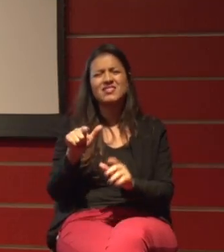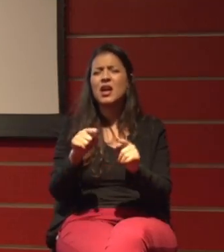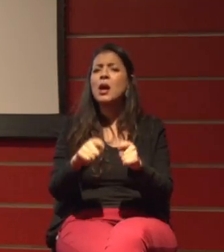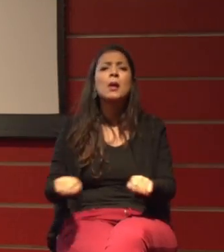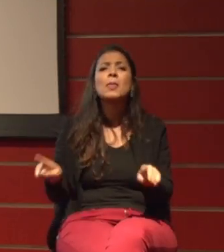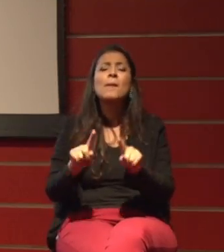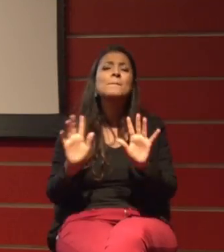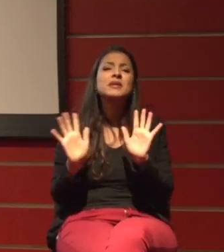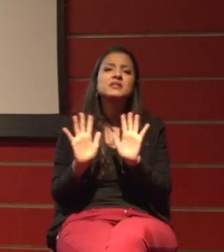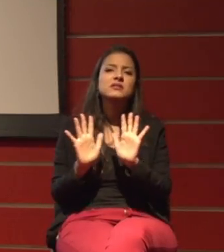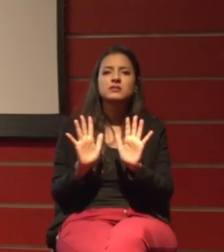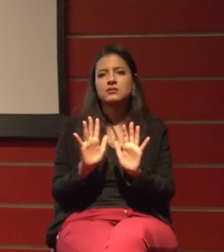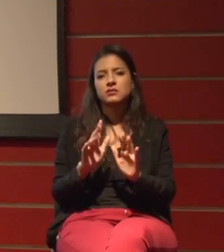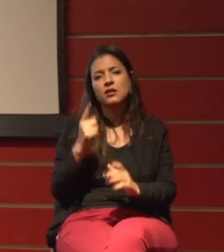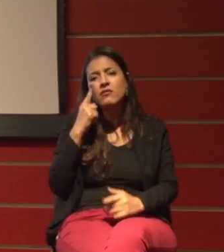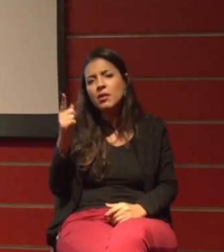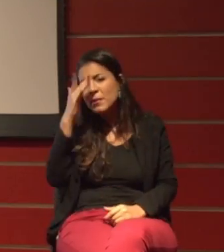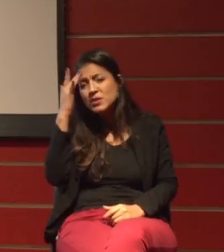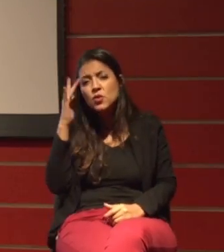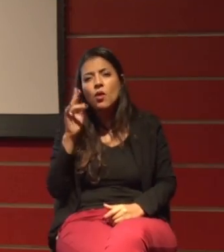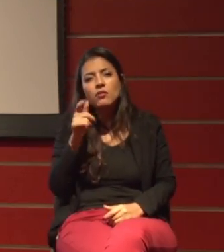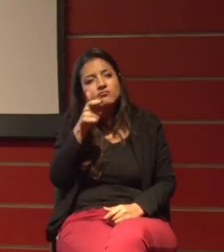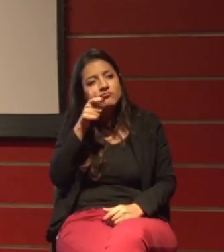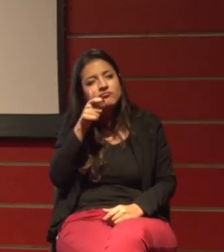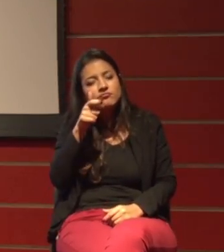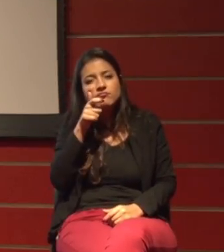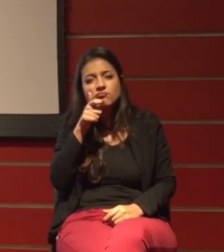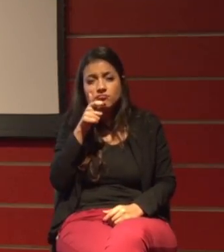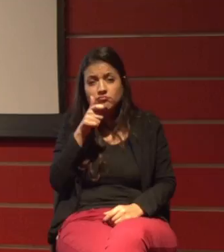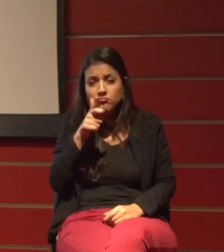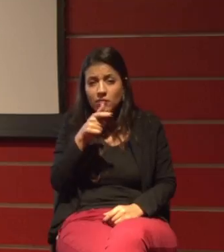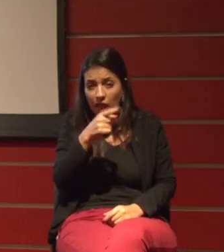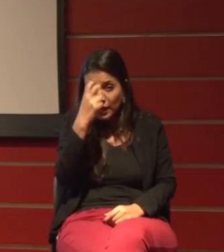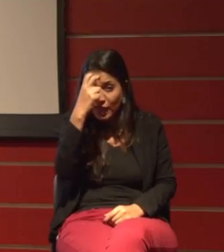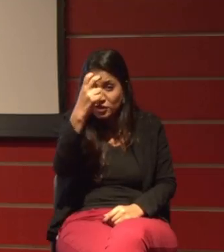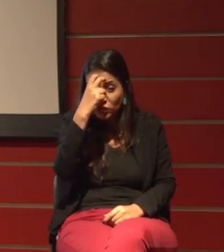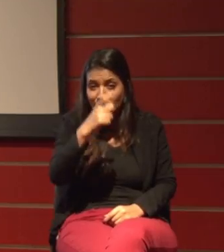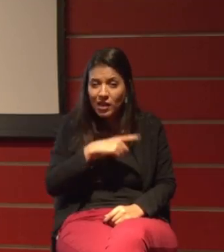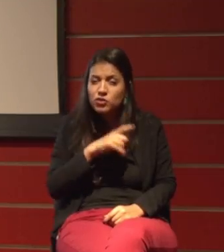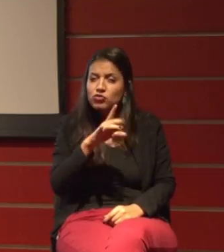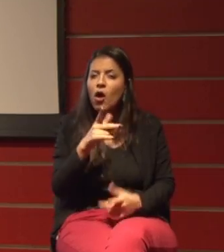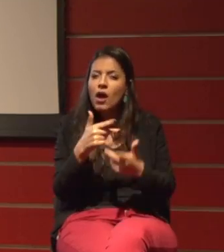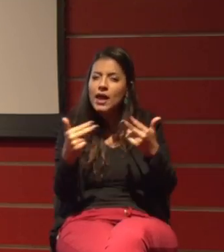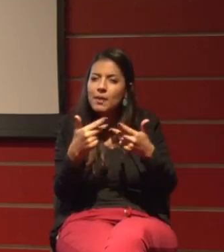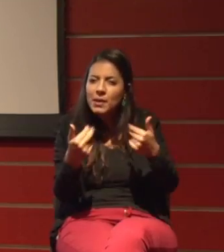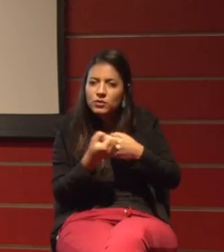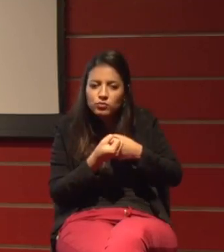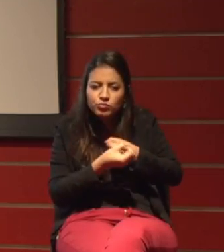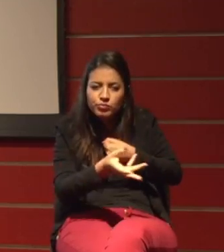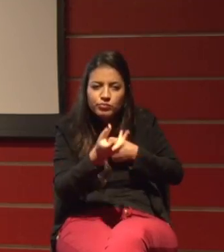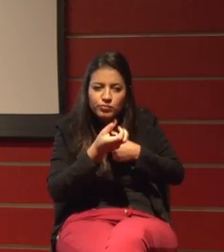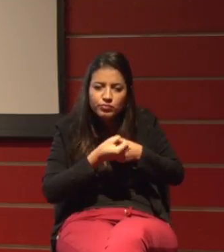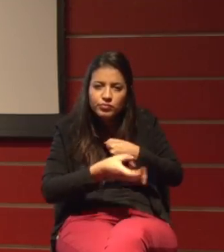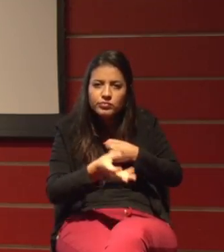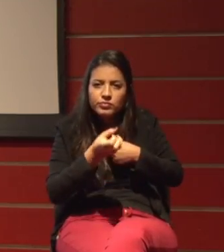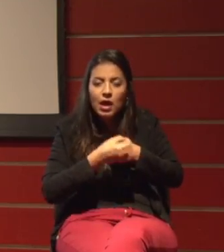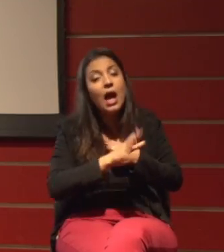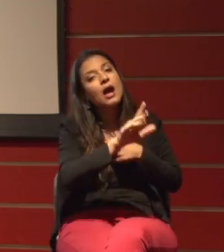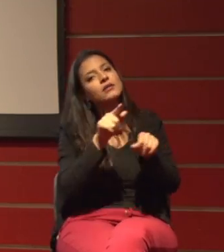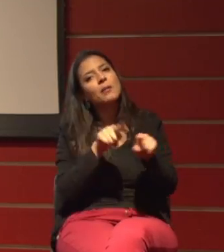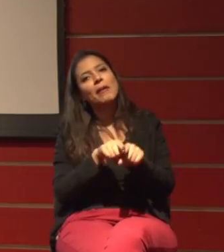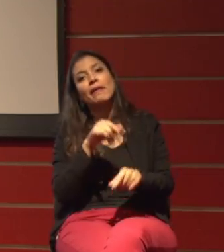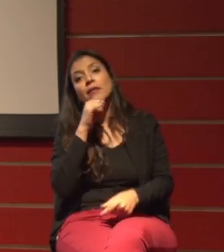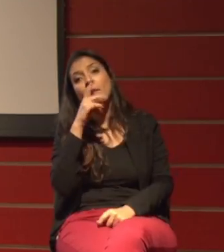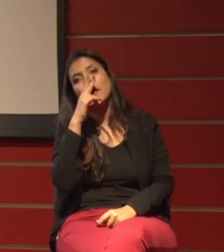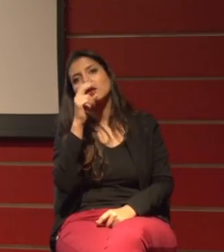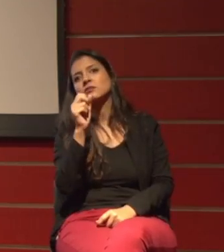inteligência de quem tá vendo né forneça elementos em que ou seja também não dá para ser hermético né também não dá